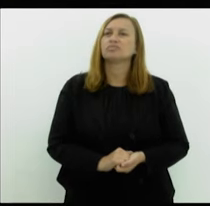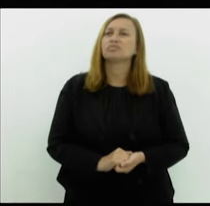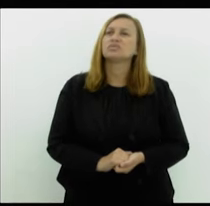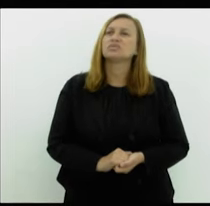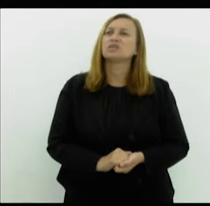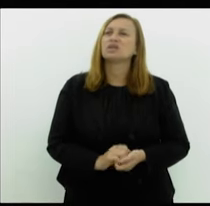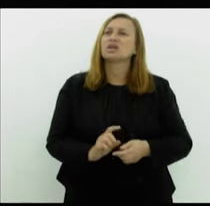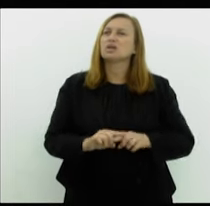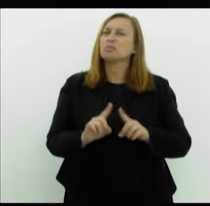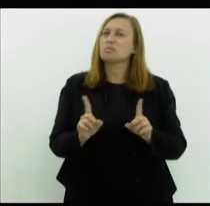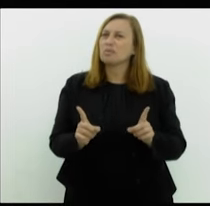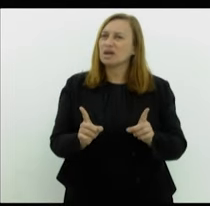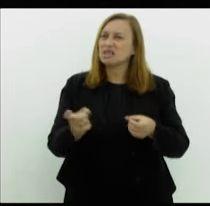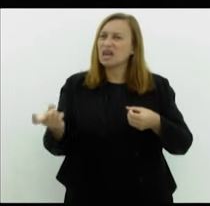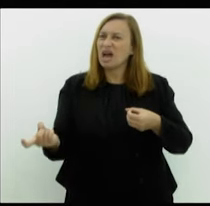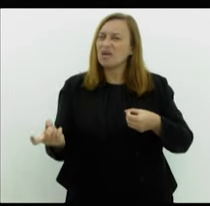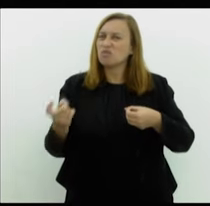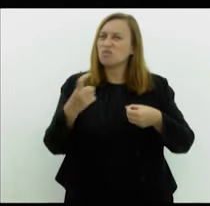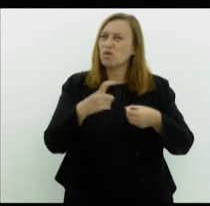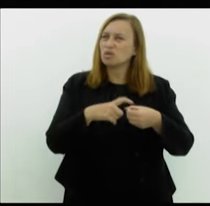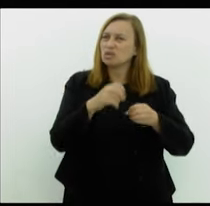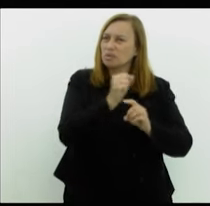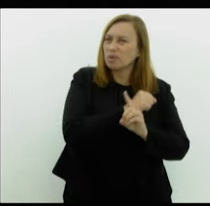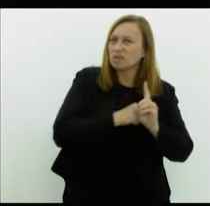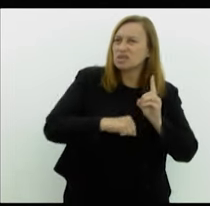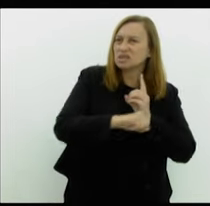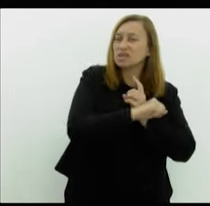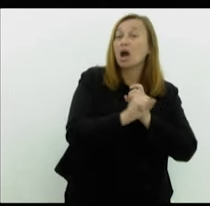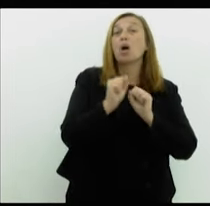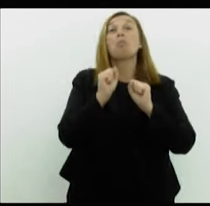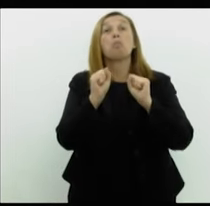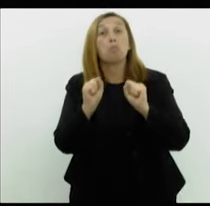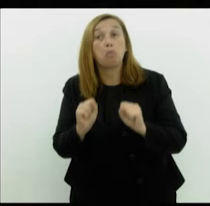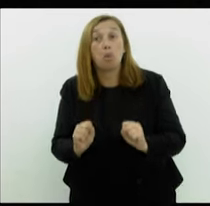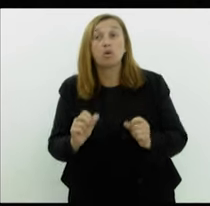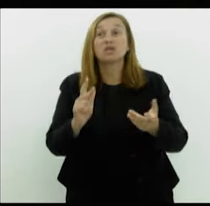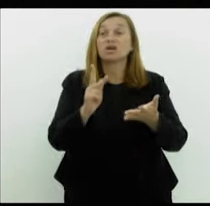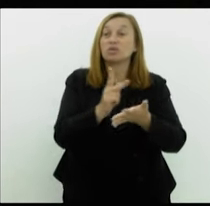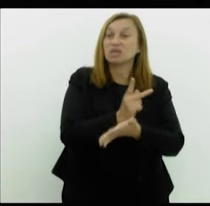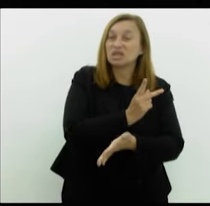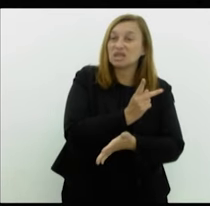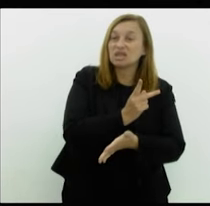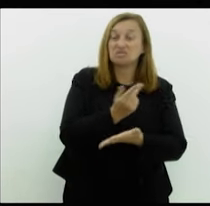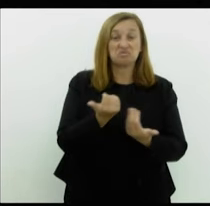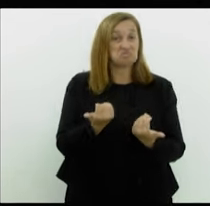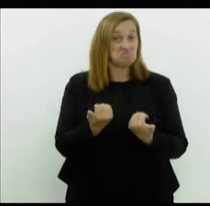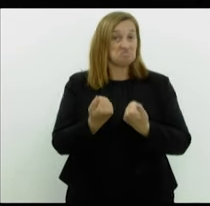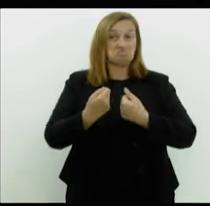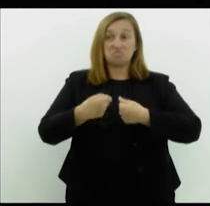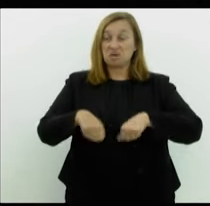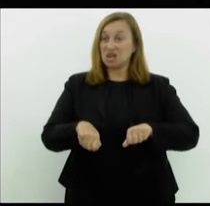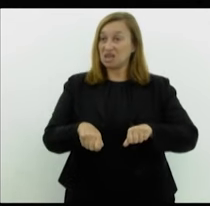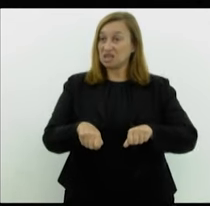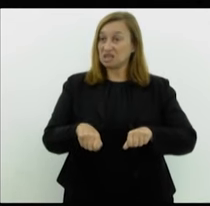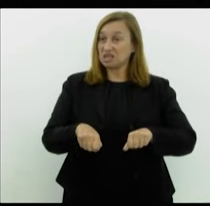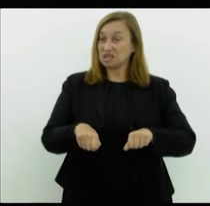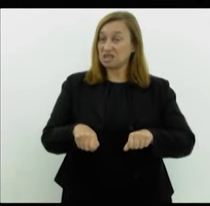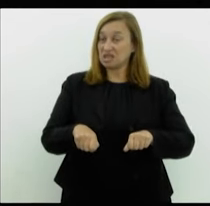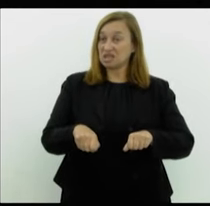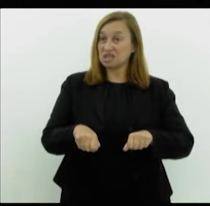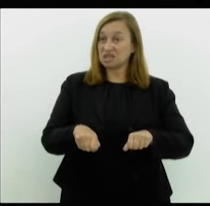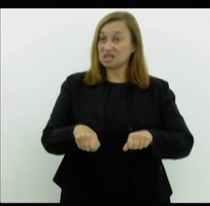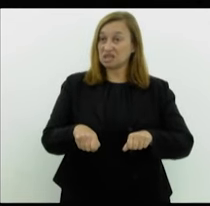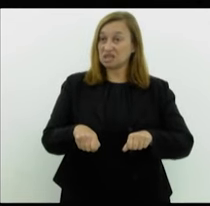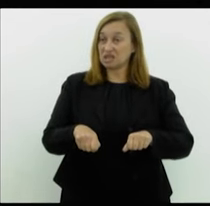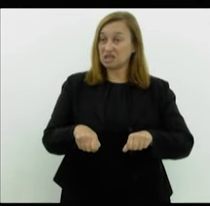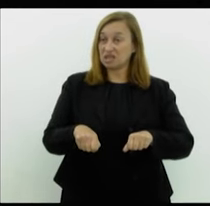Mas a ressocialização pode acontecer sem mordomias, sem privilégios